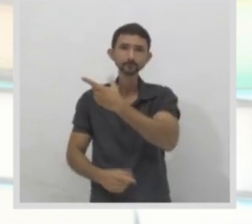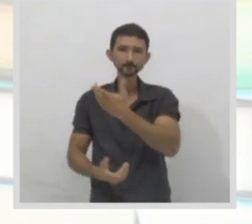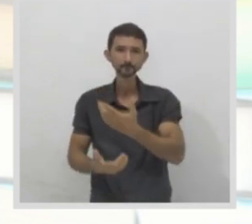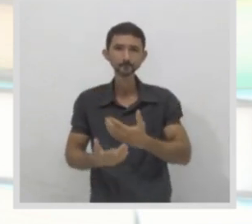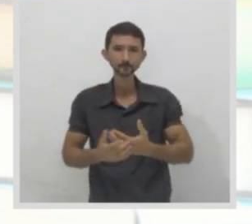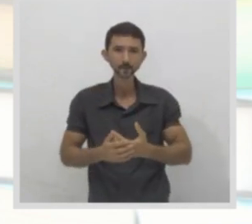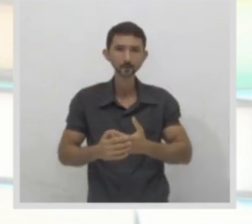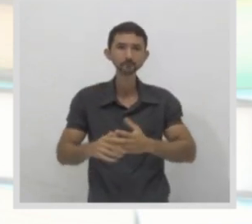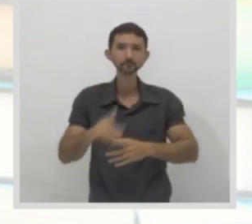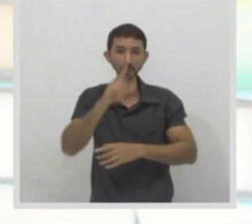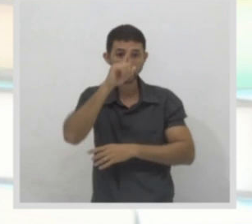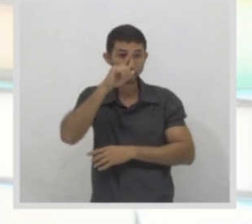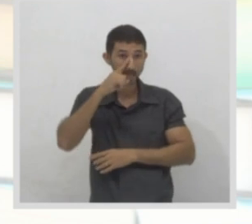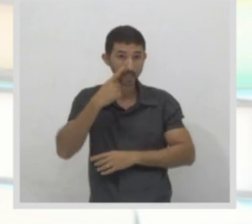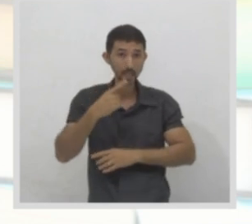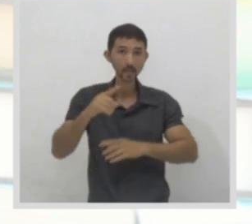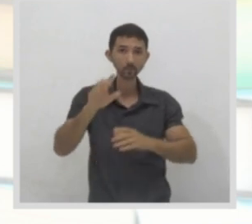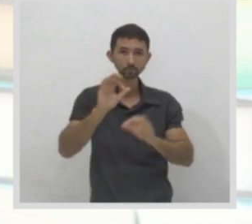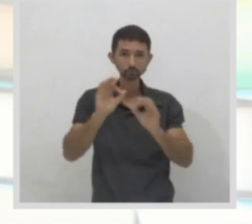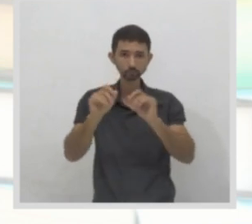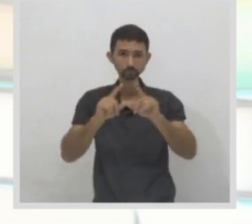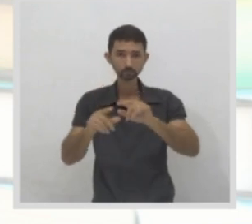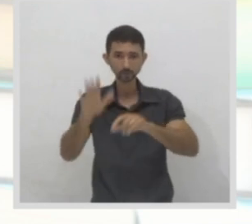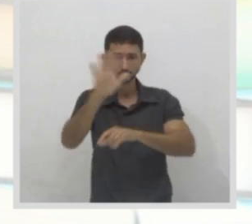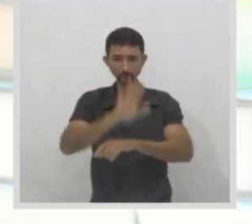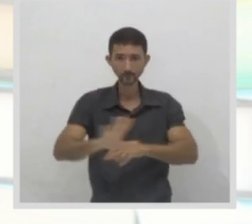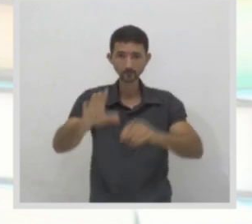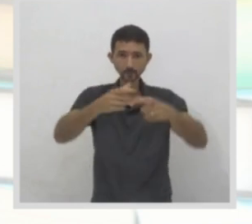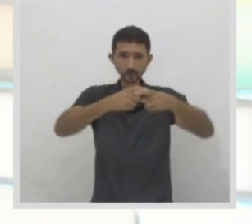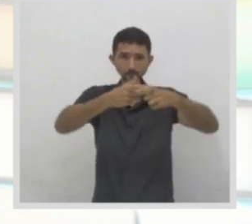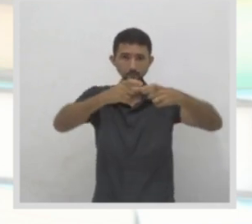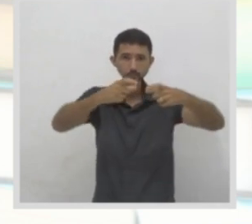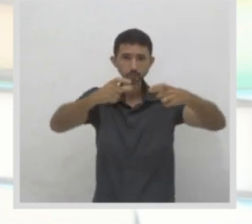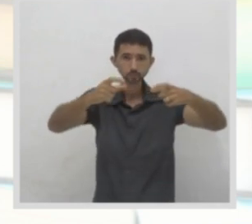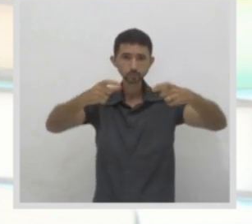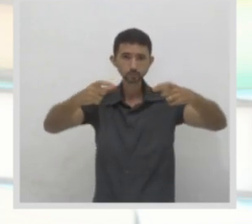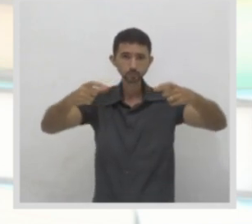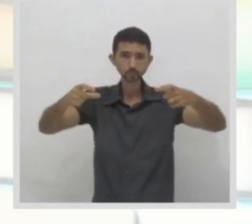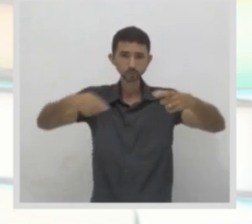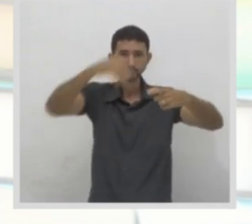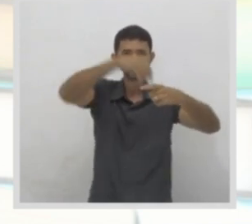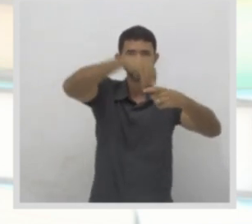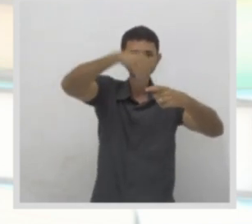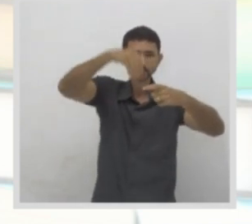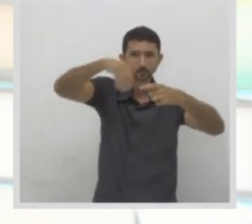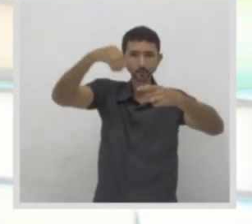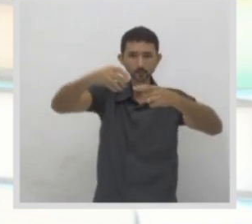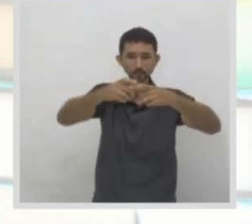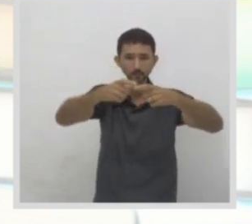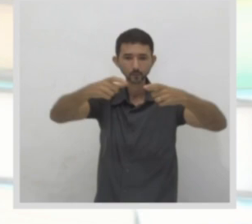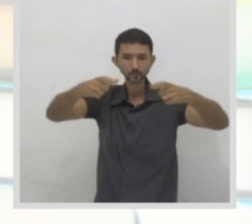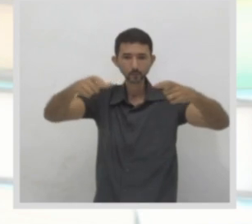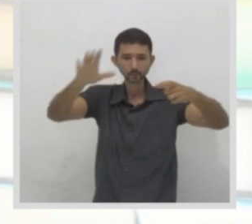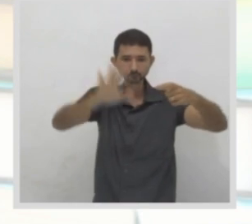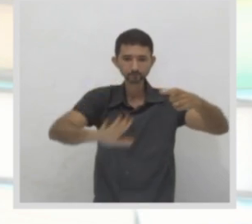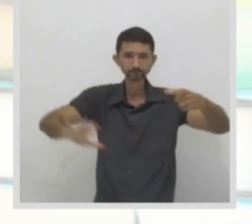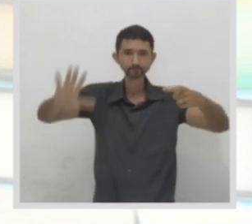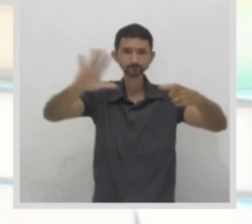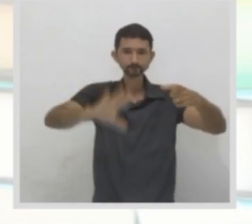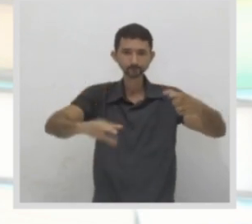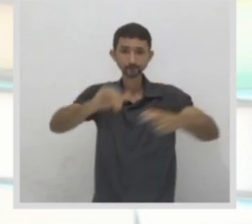desenvolvimento dessa atividade cafeeira, né, nessa região ali do Rio de Janeiro e um pouquinho de São Paulo, ela começa a se espalhar para o restante do Rio de